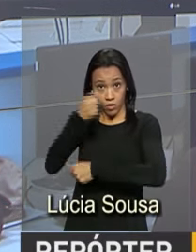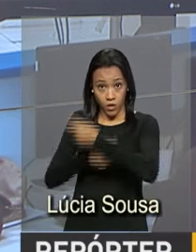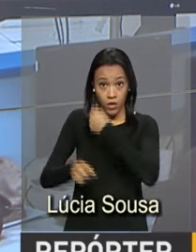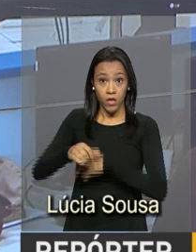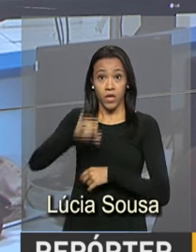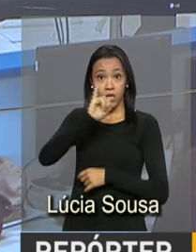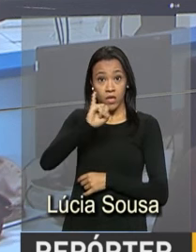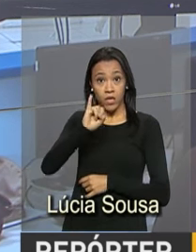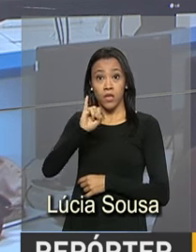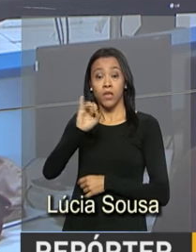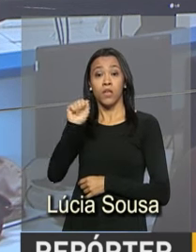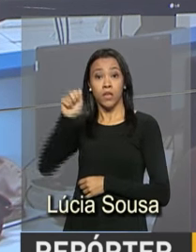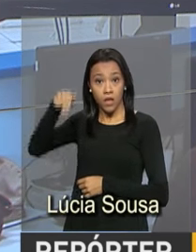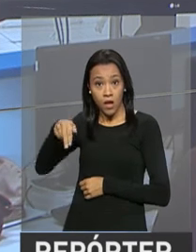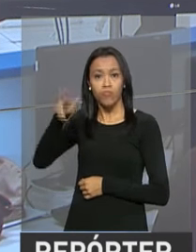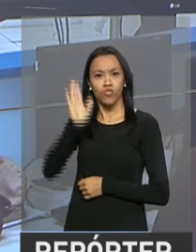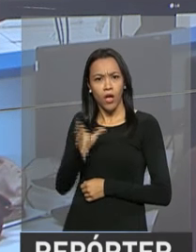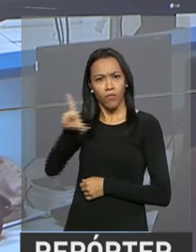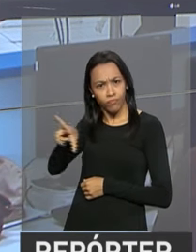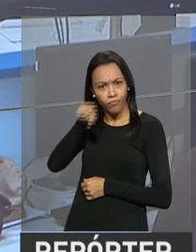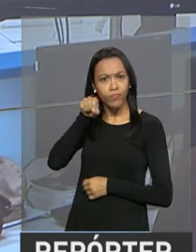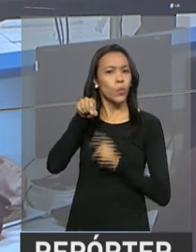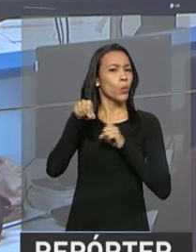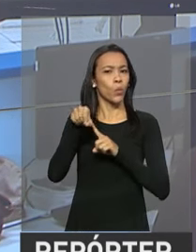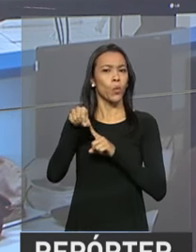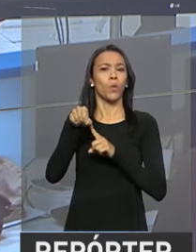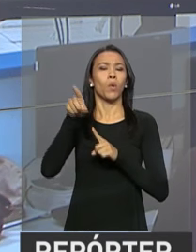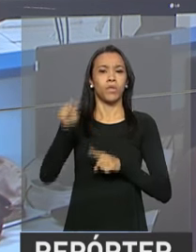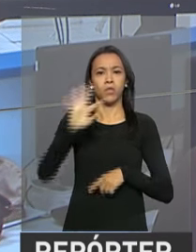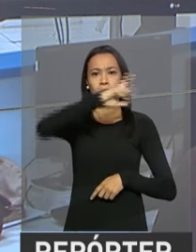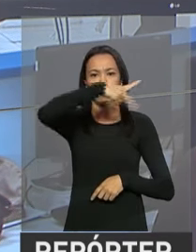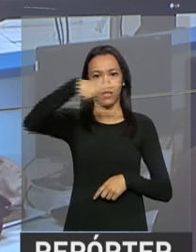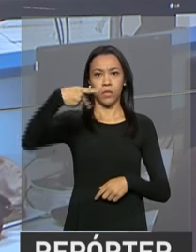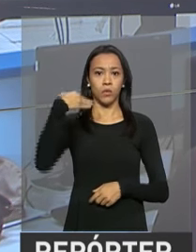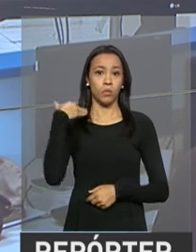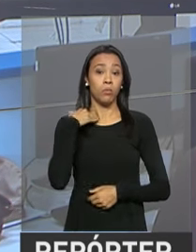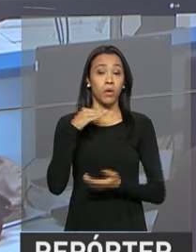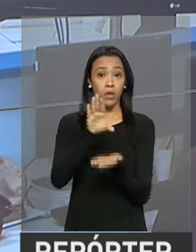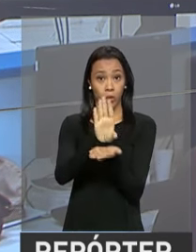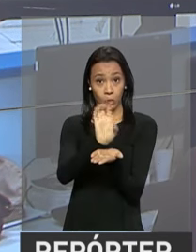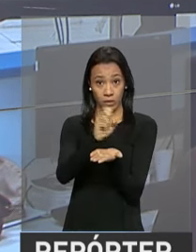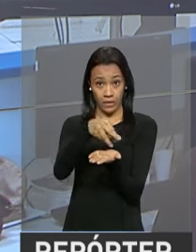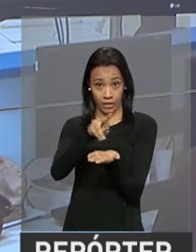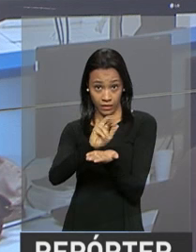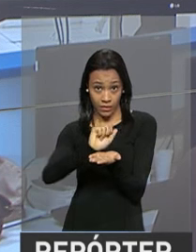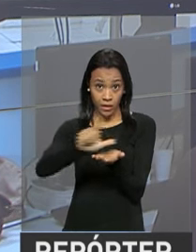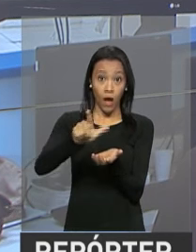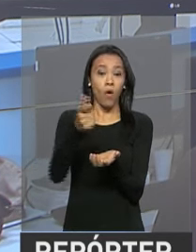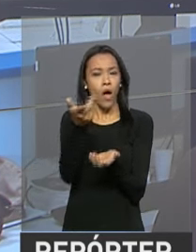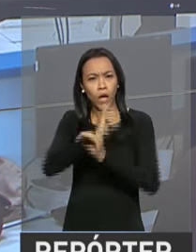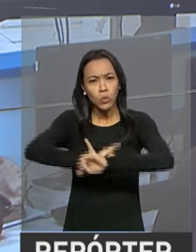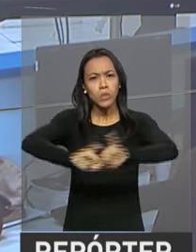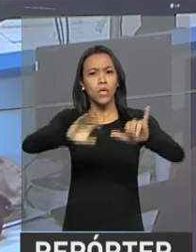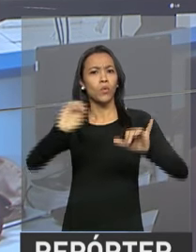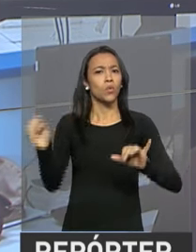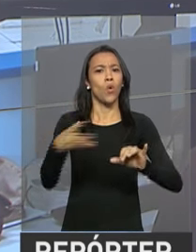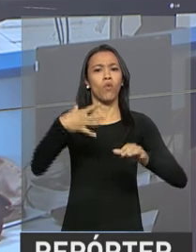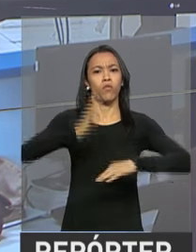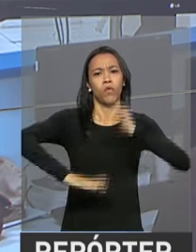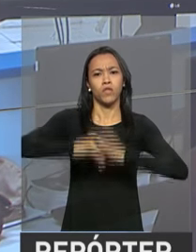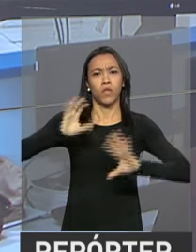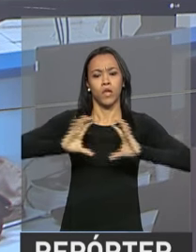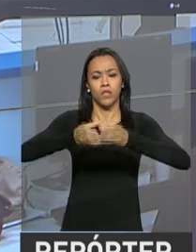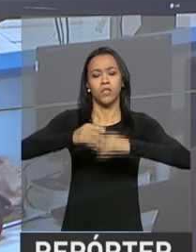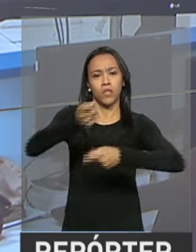goldfine Foi confirmado para chefar o banco central ao fazer o anúncio da nova equipe Econômica o ministro da Fazenda